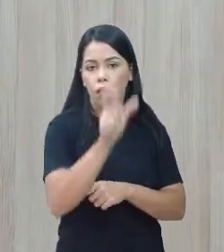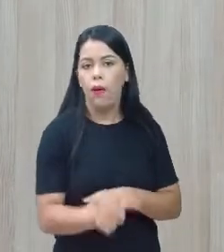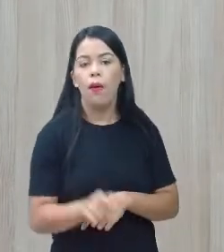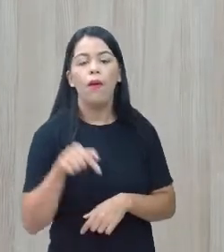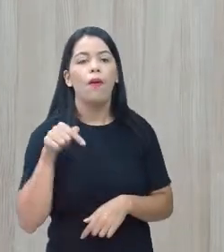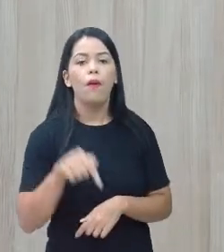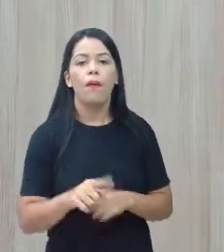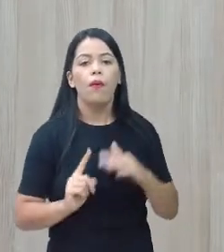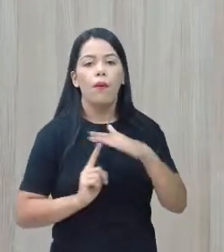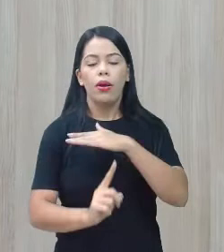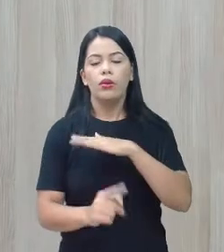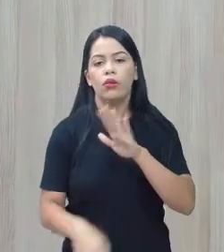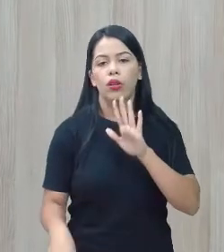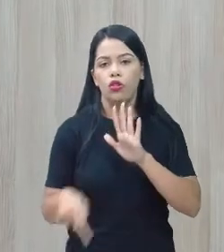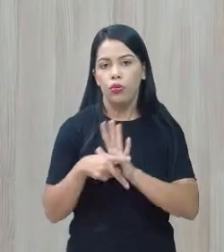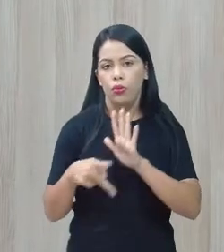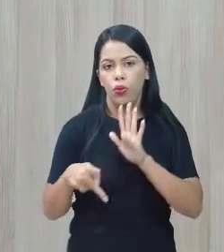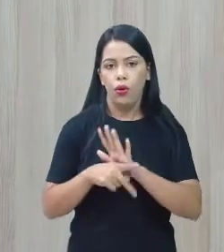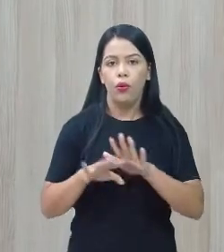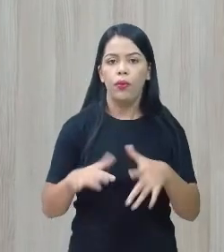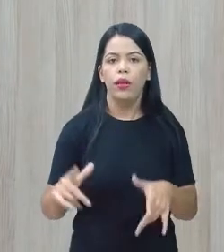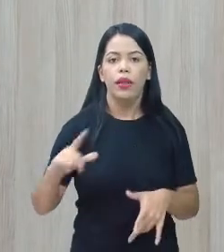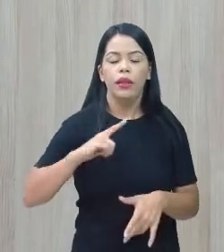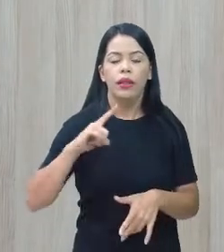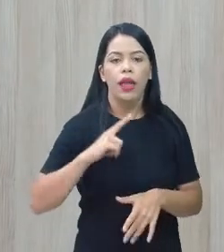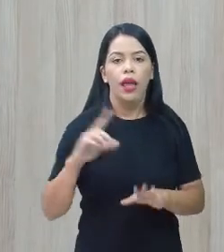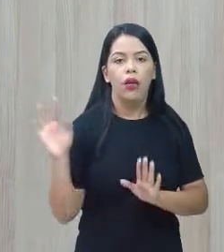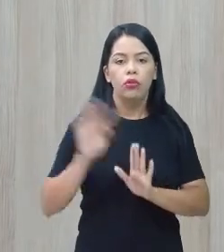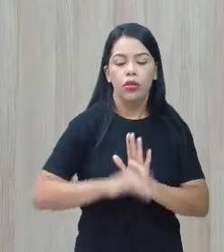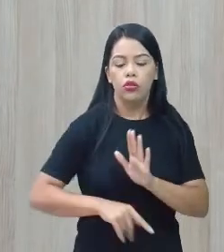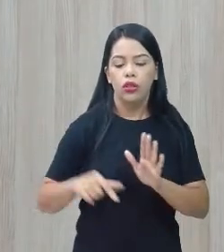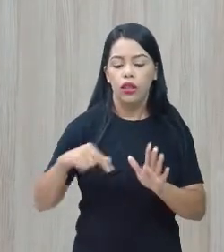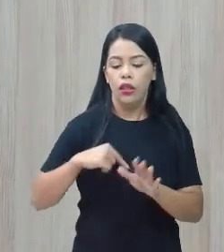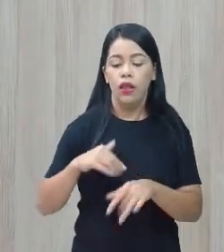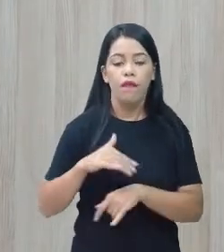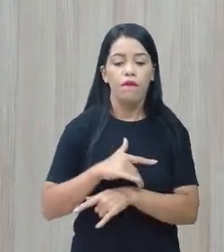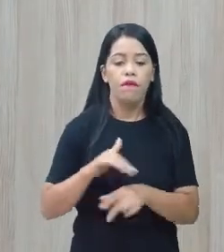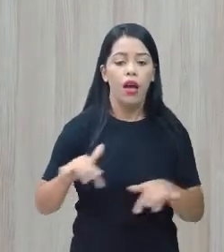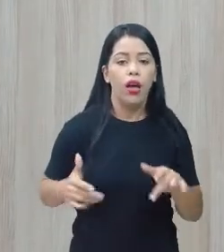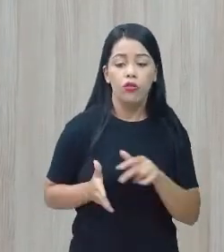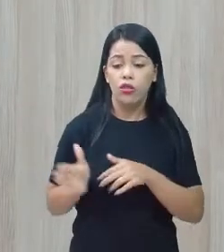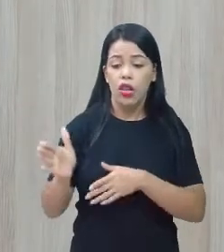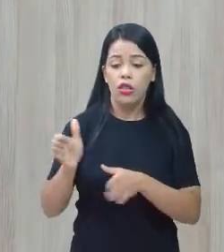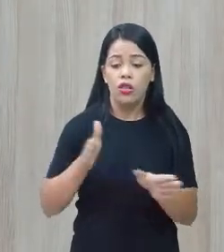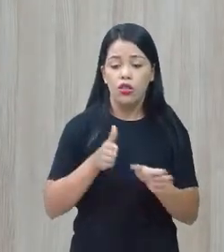um texto que contém diversos desvios que fazem sentido quando ele diz que ele não teve muito estudo.